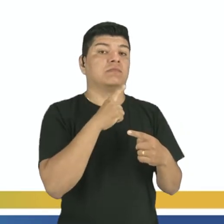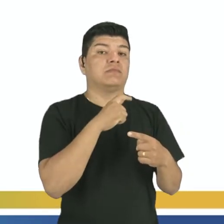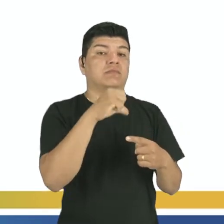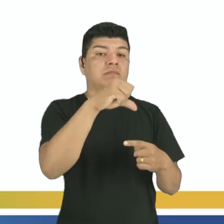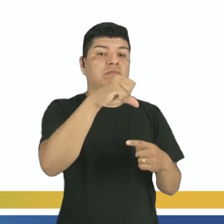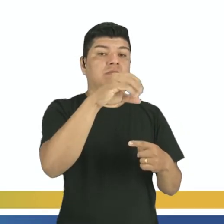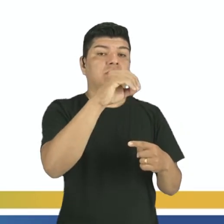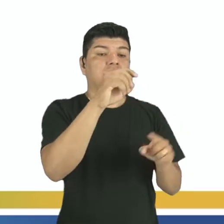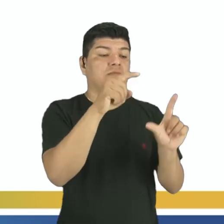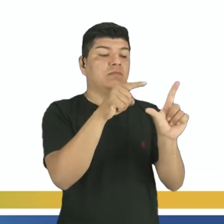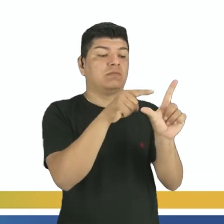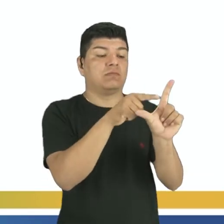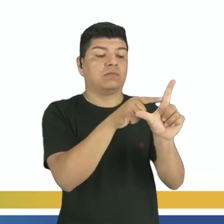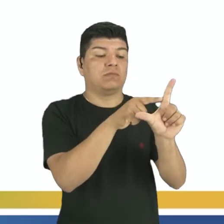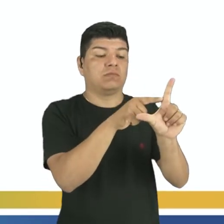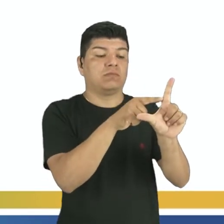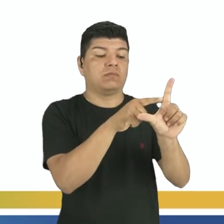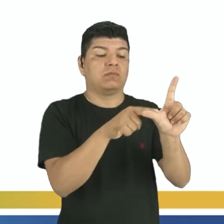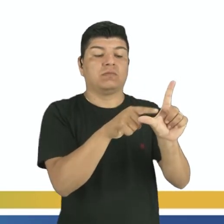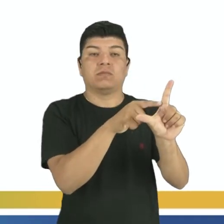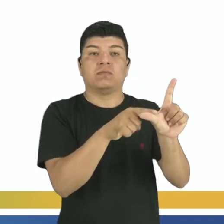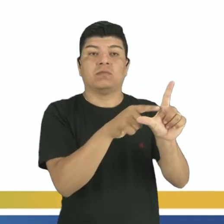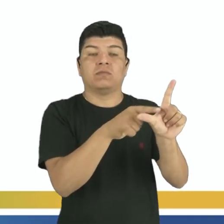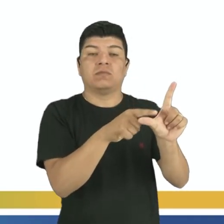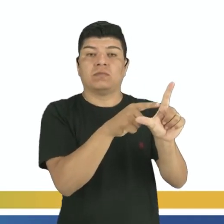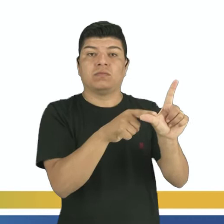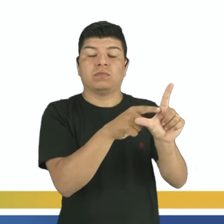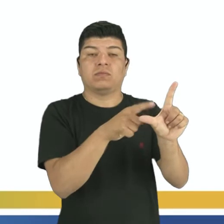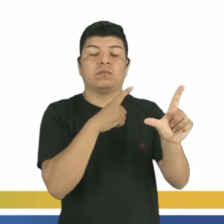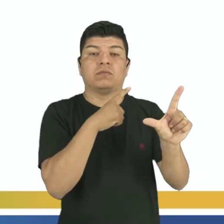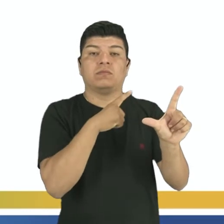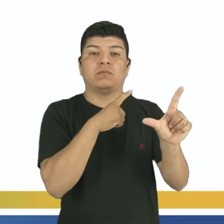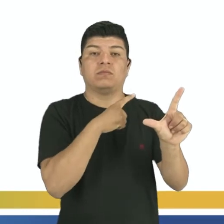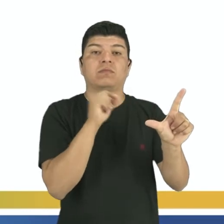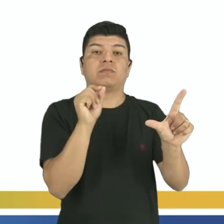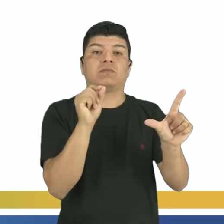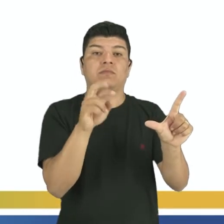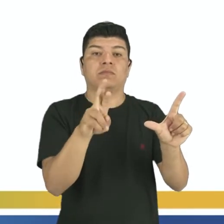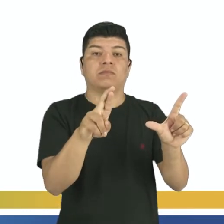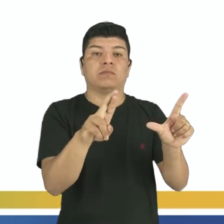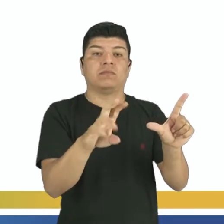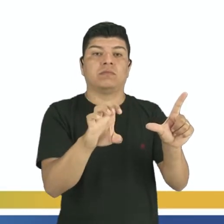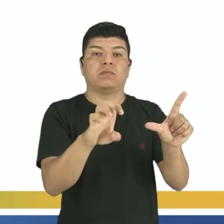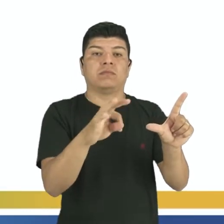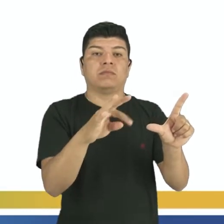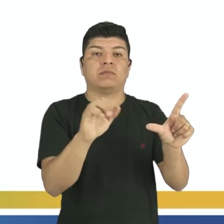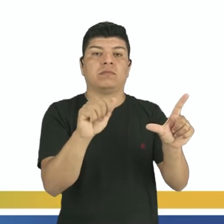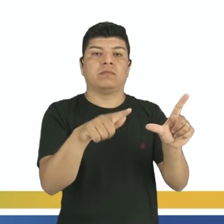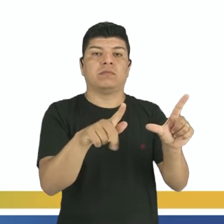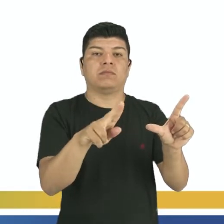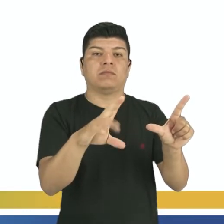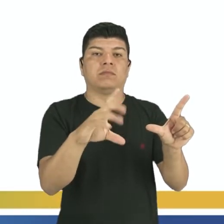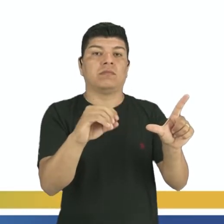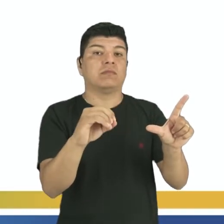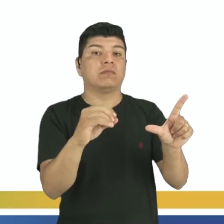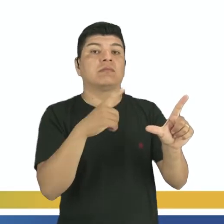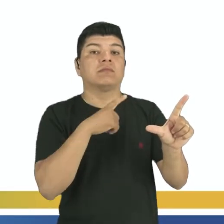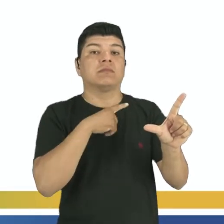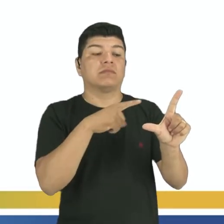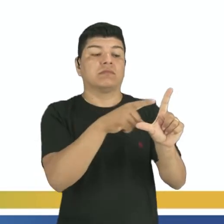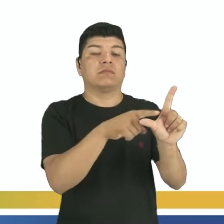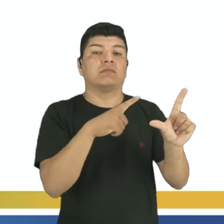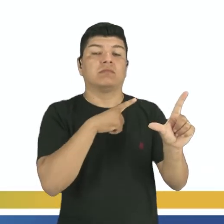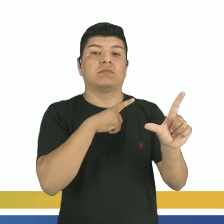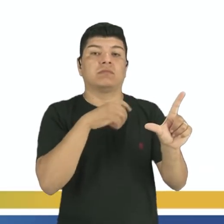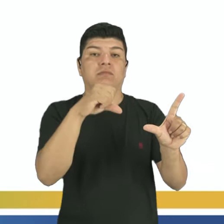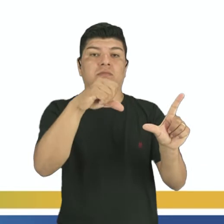90 graus, ok? Então esse triângulo aqui, olha, é retângulo, porque esse quadradinho me indica a existência de um ângulo reto. A gente também pode chamar